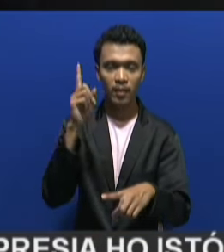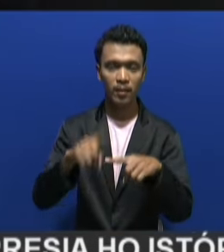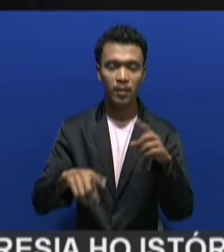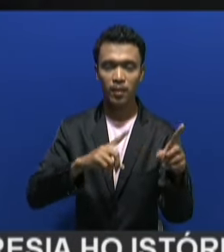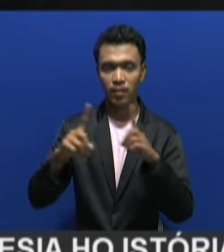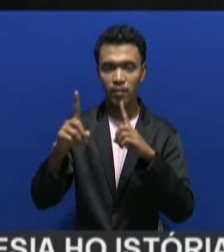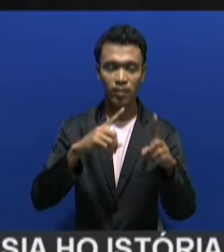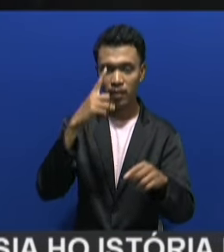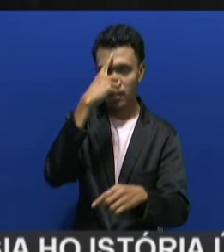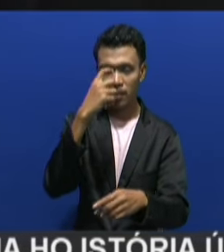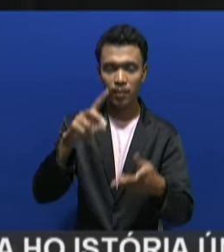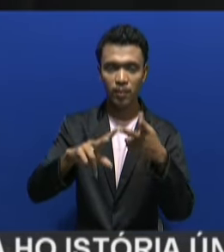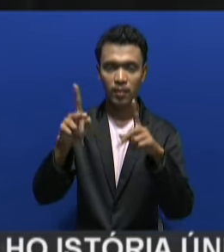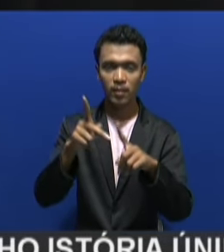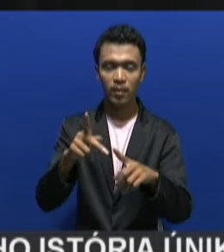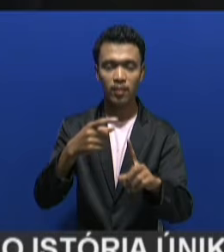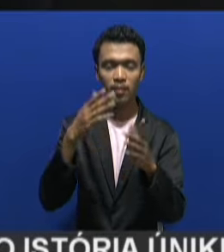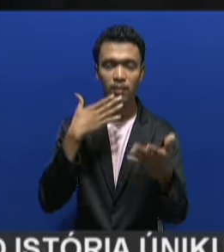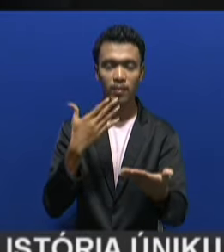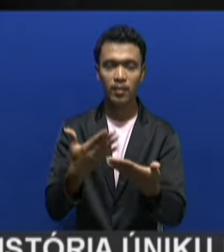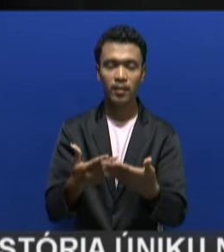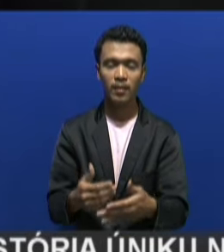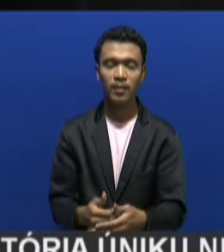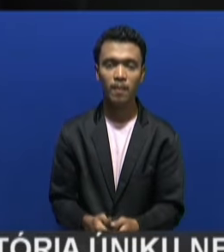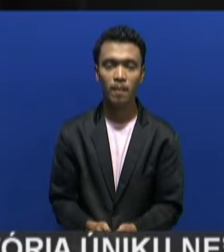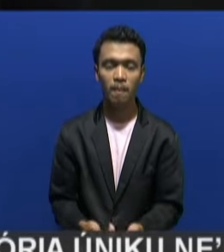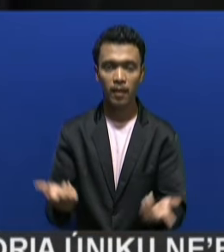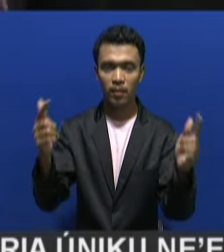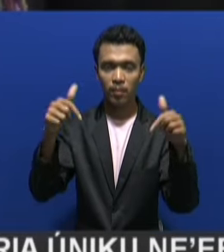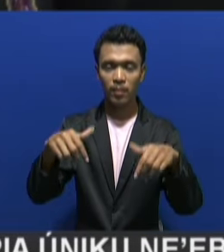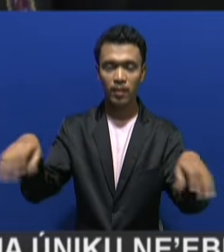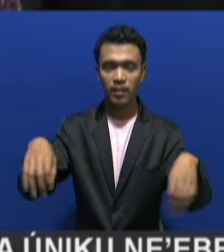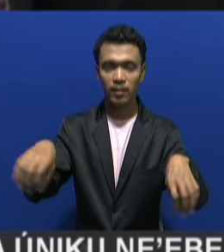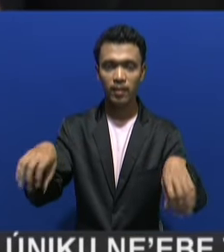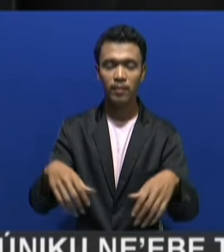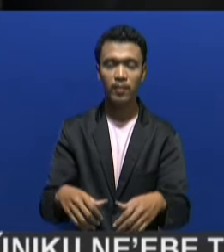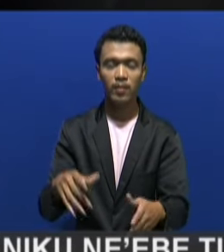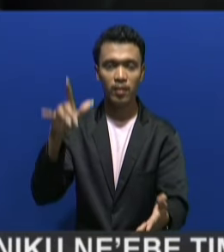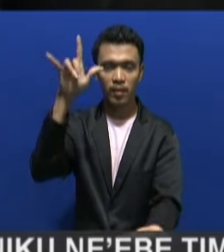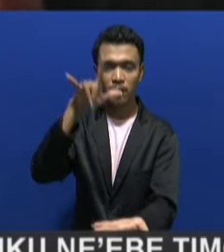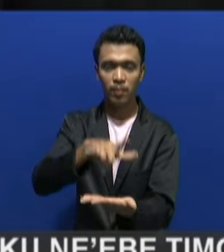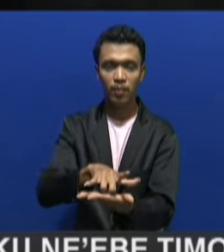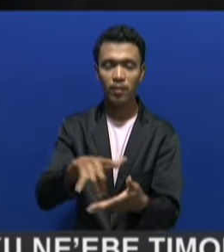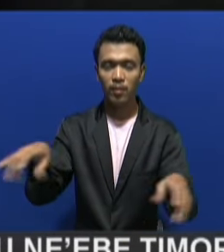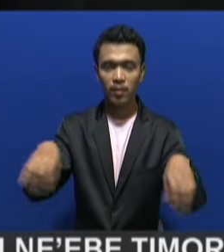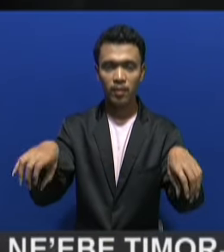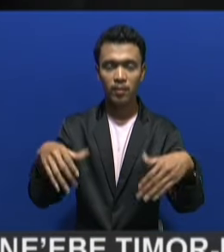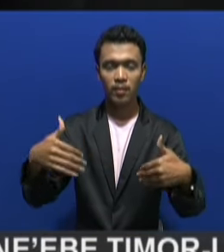que liu husi ações concretas. Se ir a carta mais investe em NEM, investe em aeroporto, investe